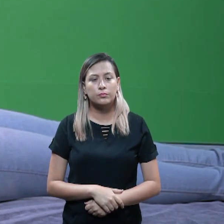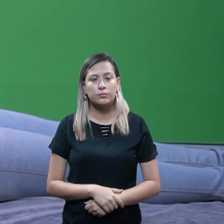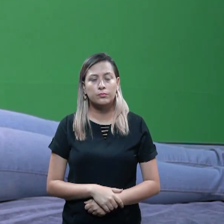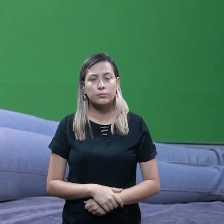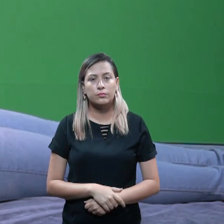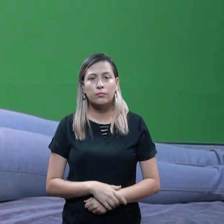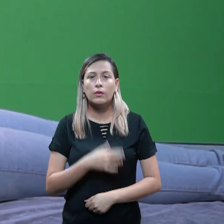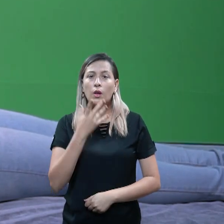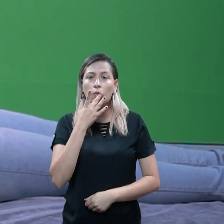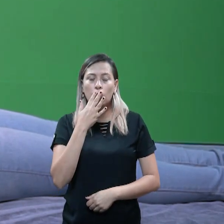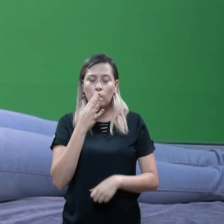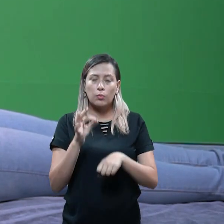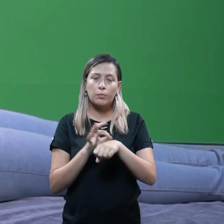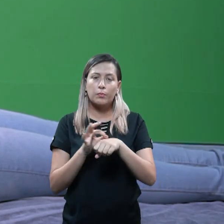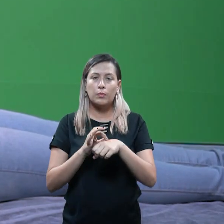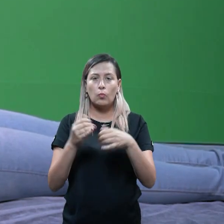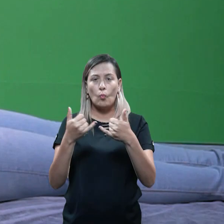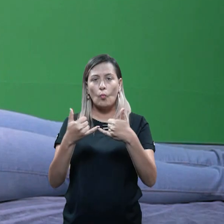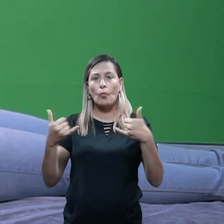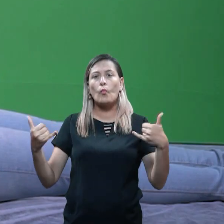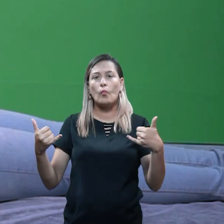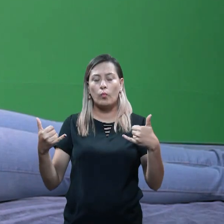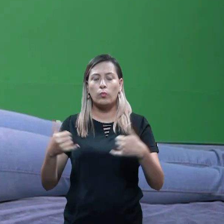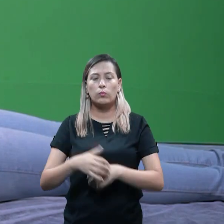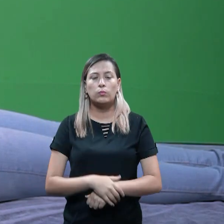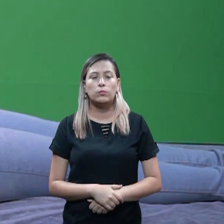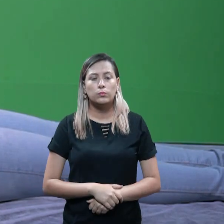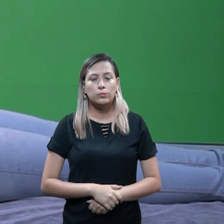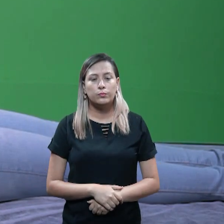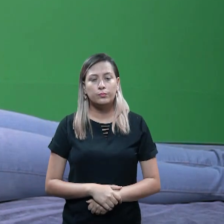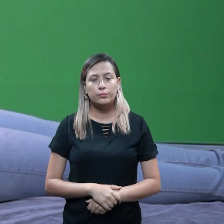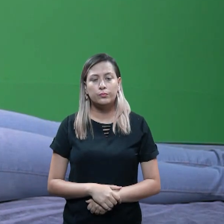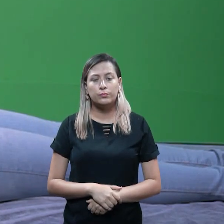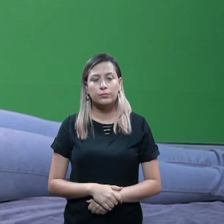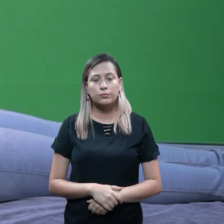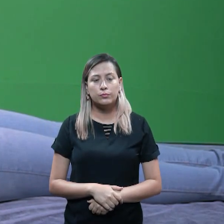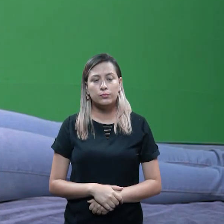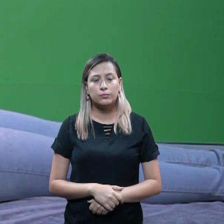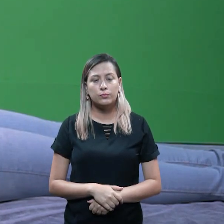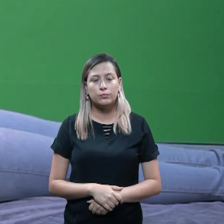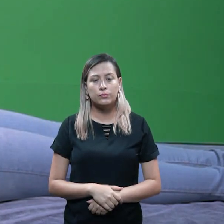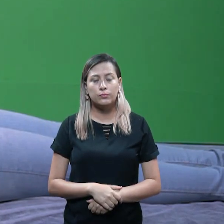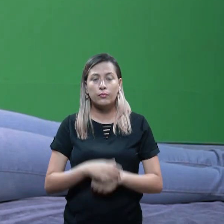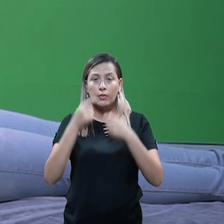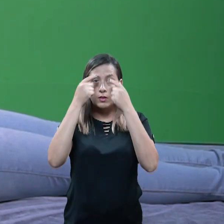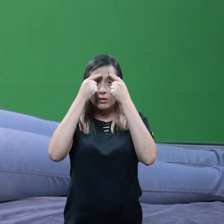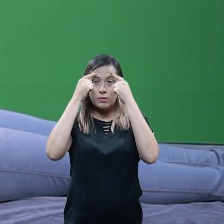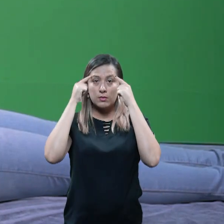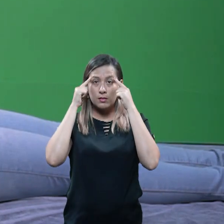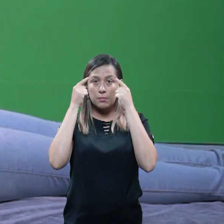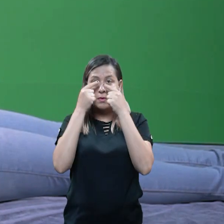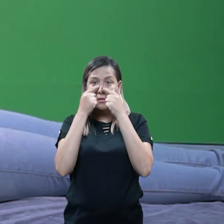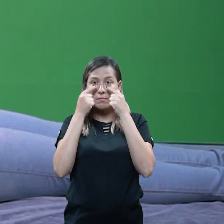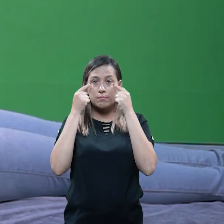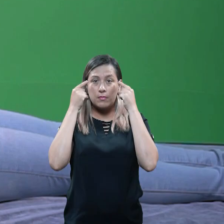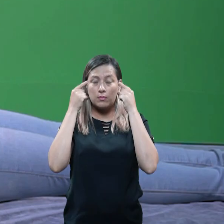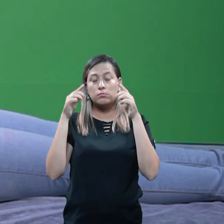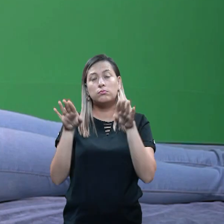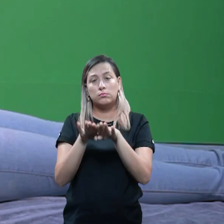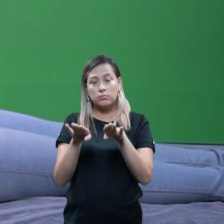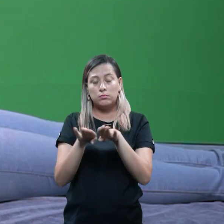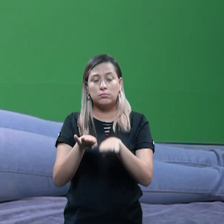linha e faço esse risco, tanto em cima como embaixo,